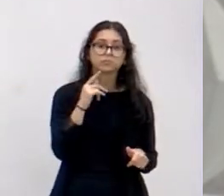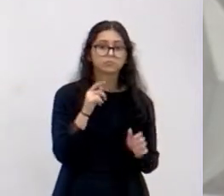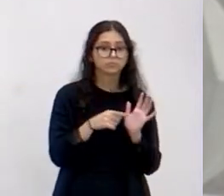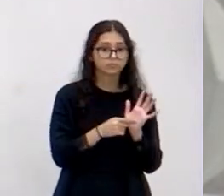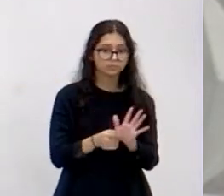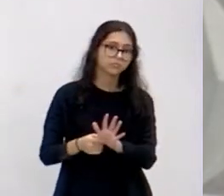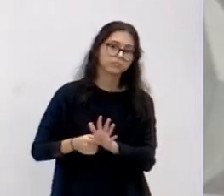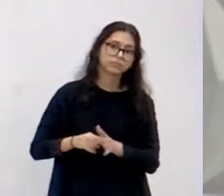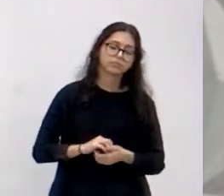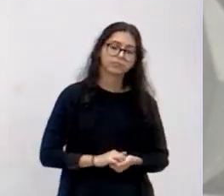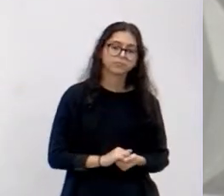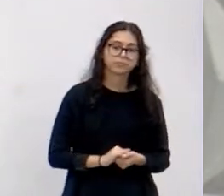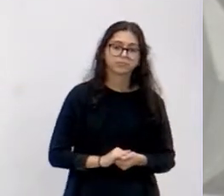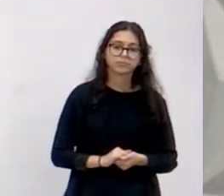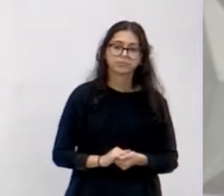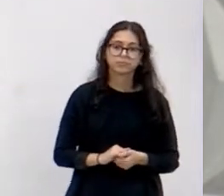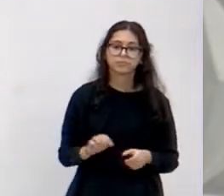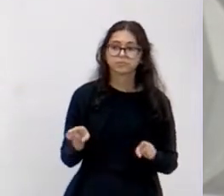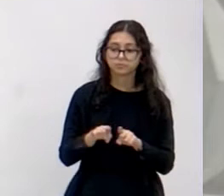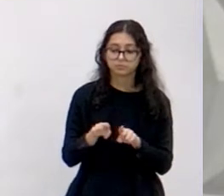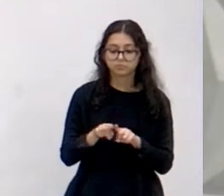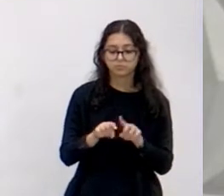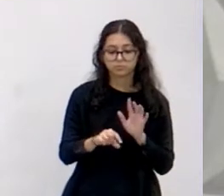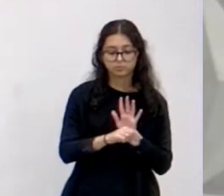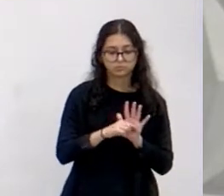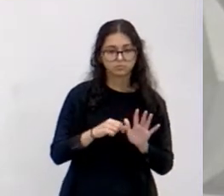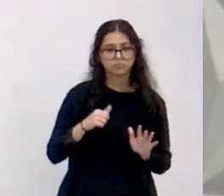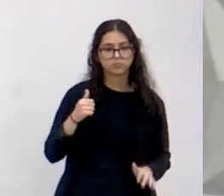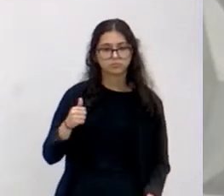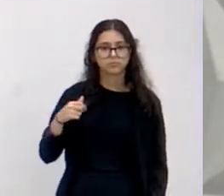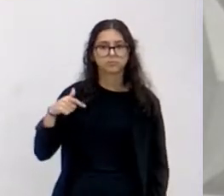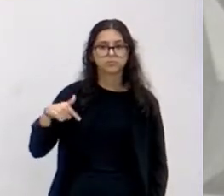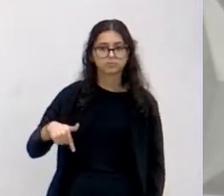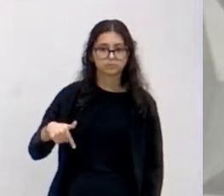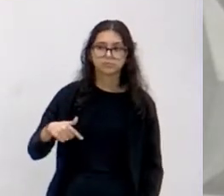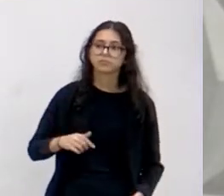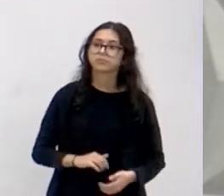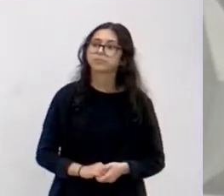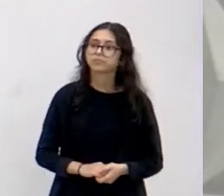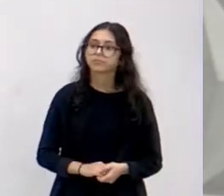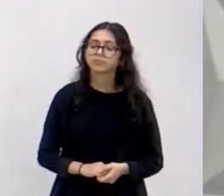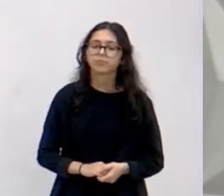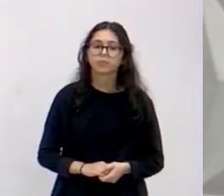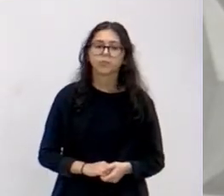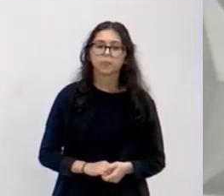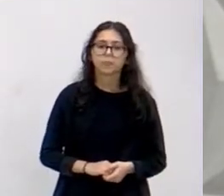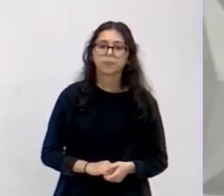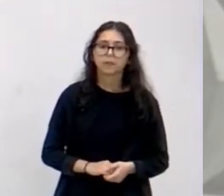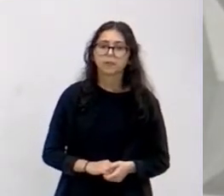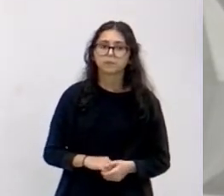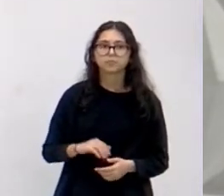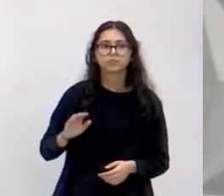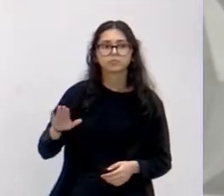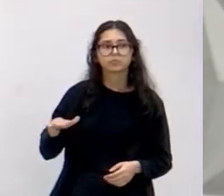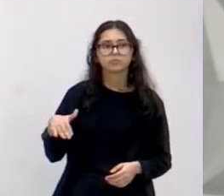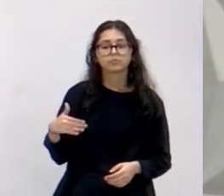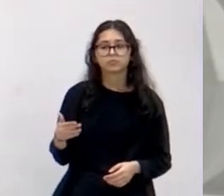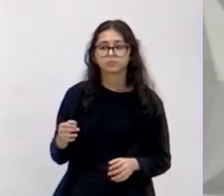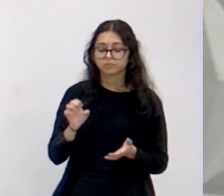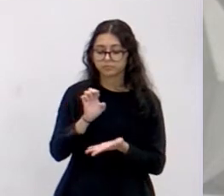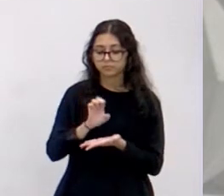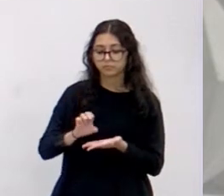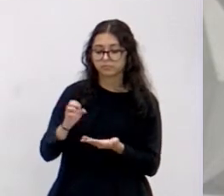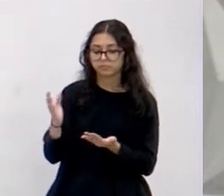é que no capítulo 17 no Versículo 13 quando ele vai ser abrigado pela viúva de sarepta uma mensagem interessante